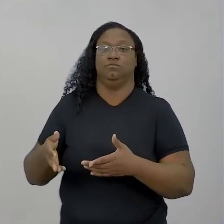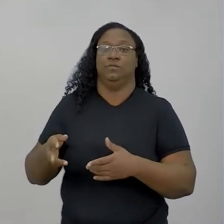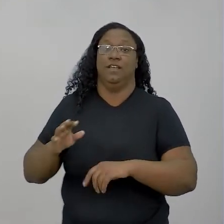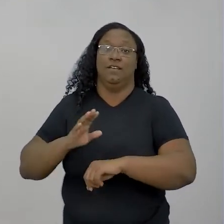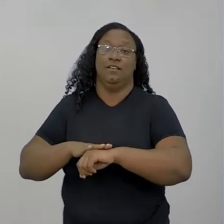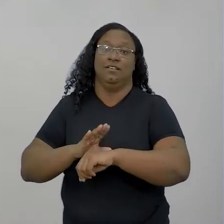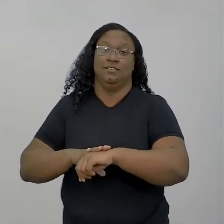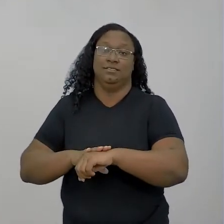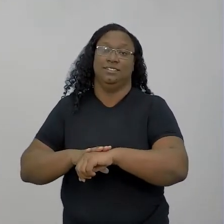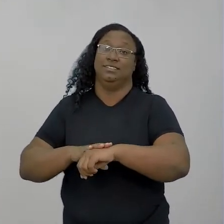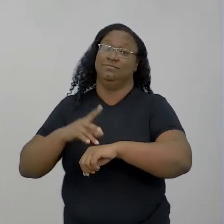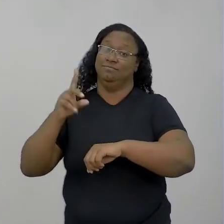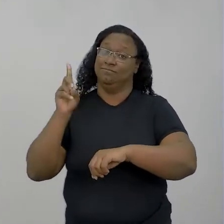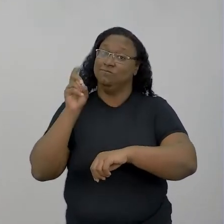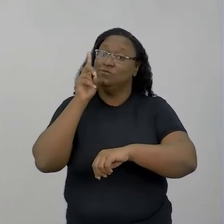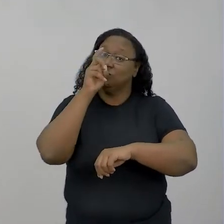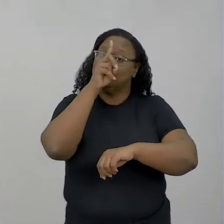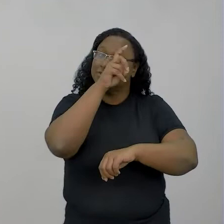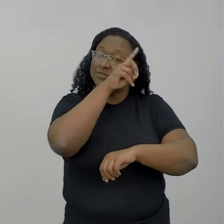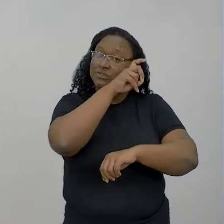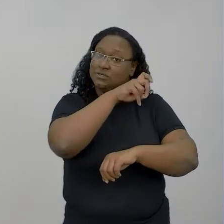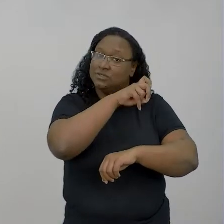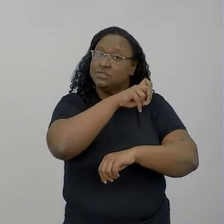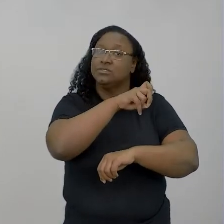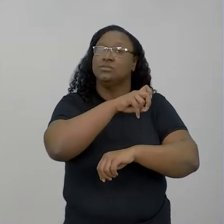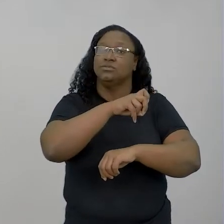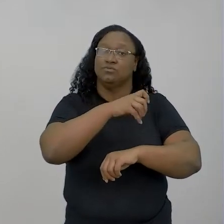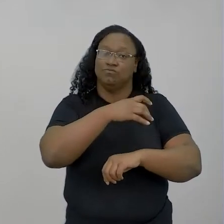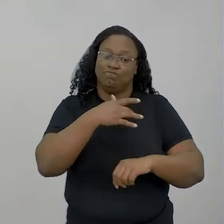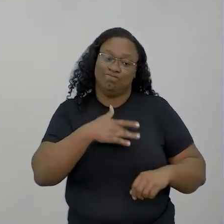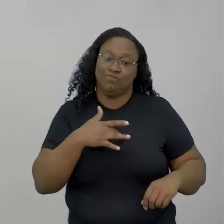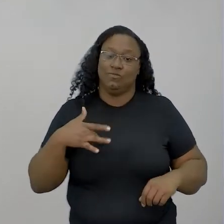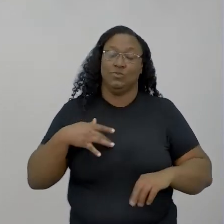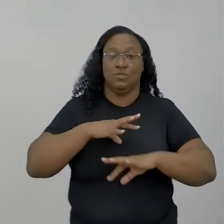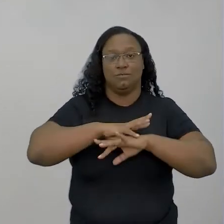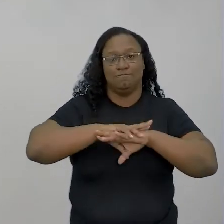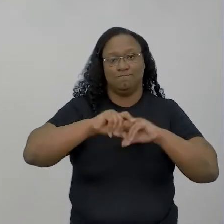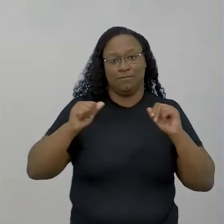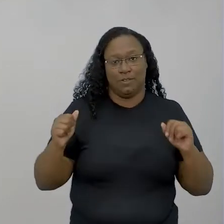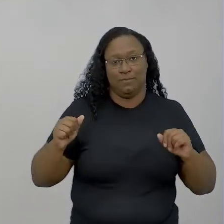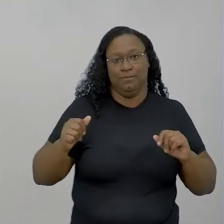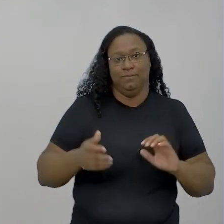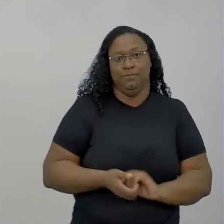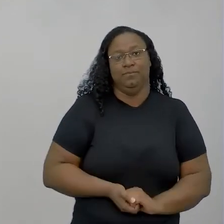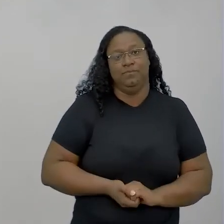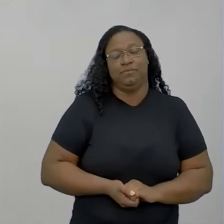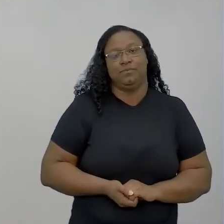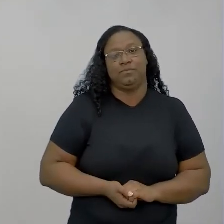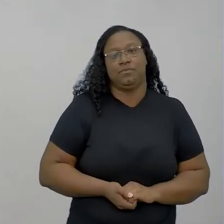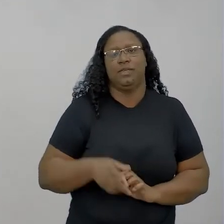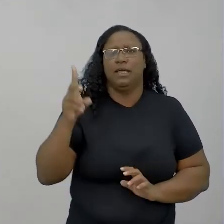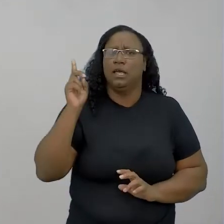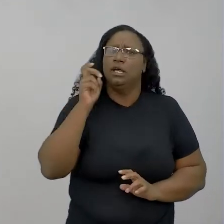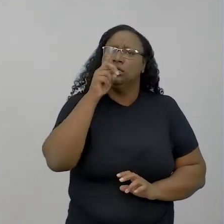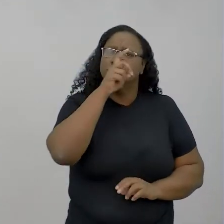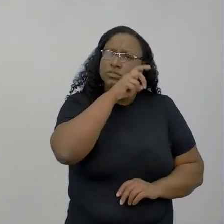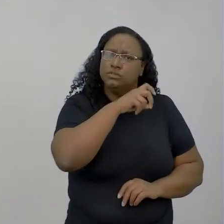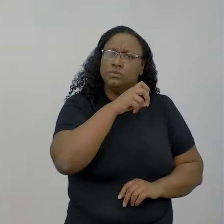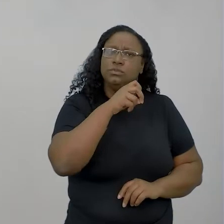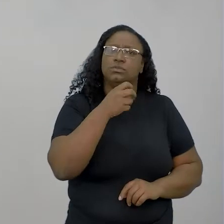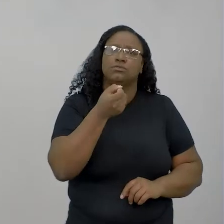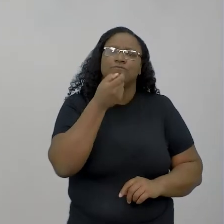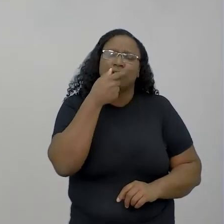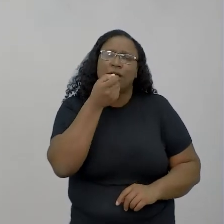e que se tornam aí também mais resistentes. E aí, então, vai ser muito difícil com os medicamentos que a gente tem na